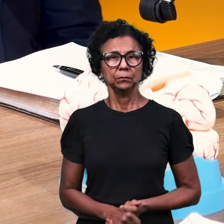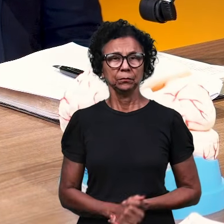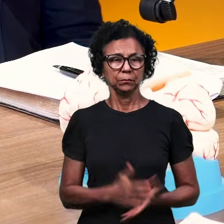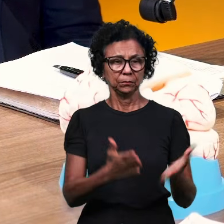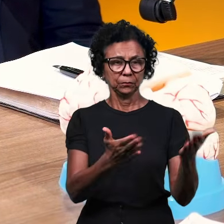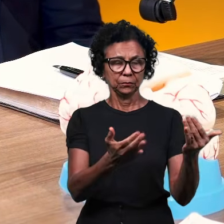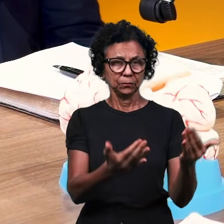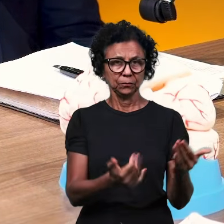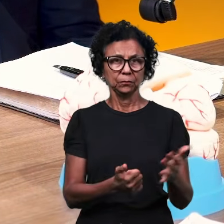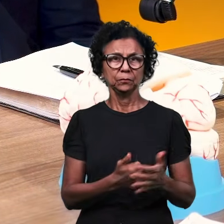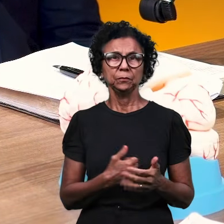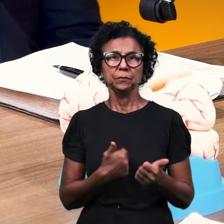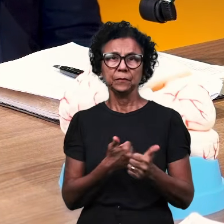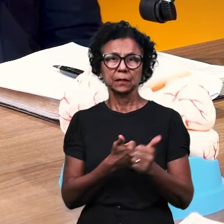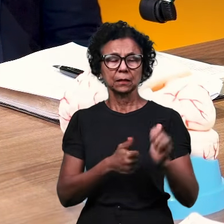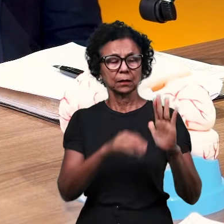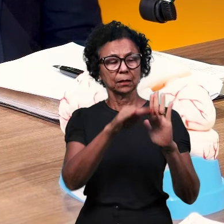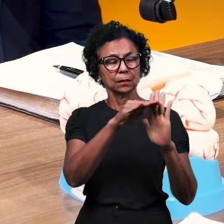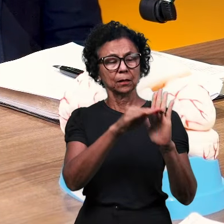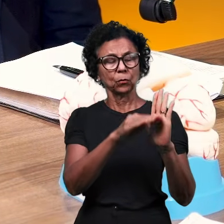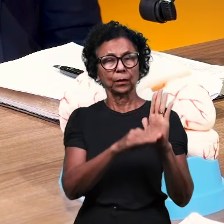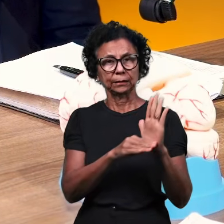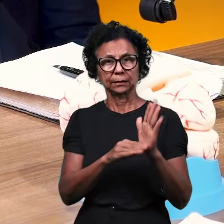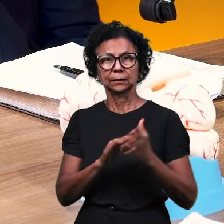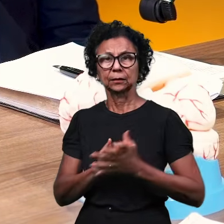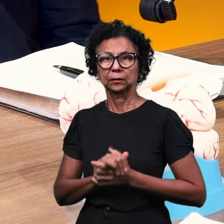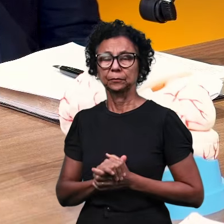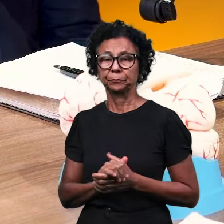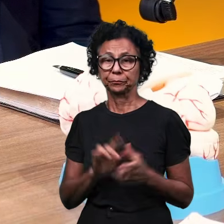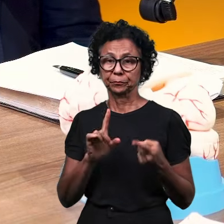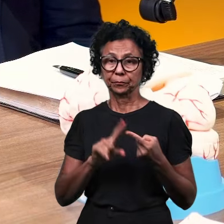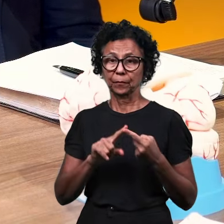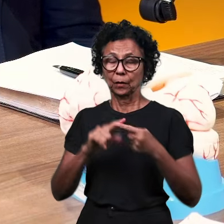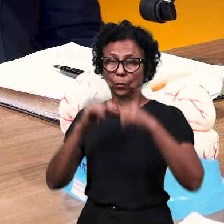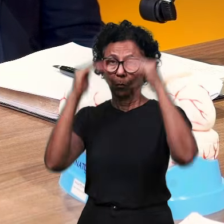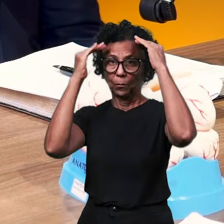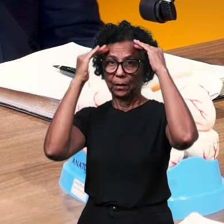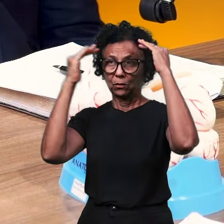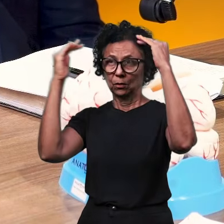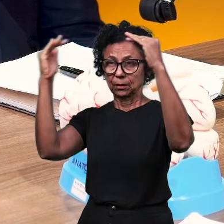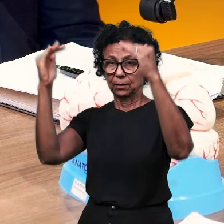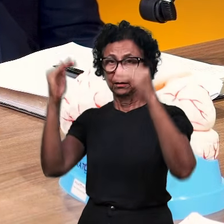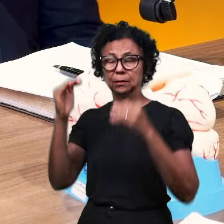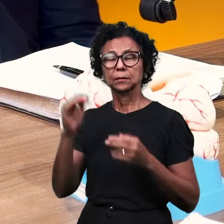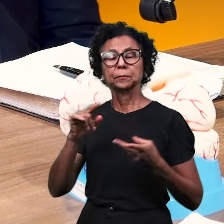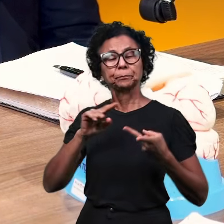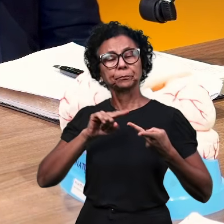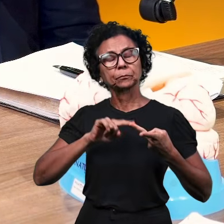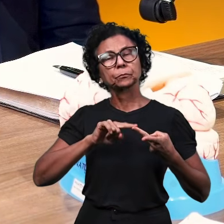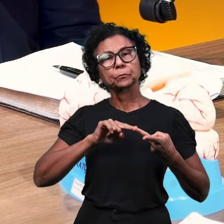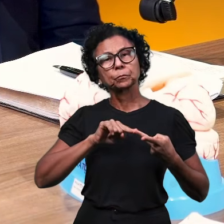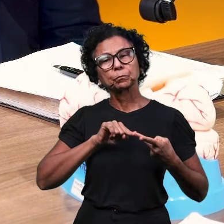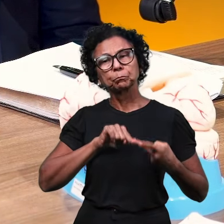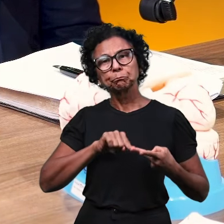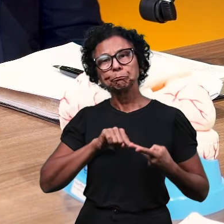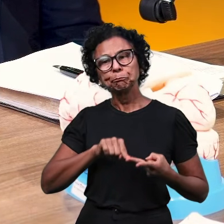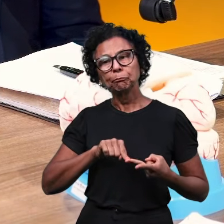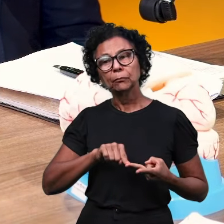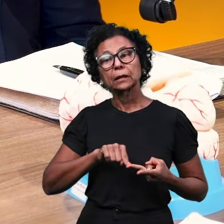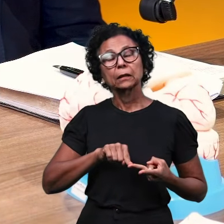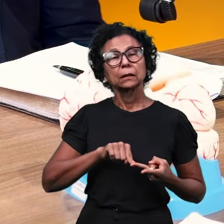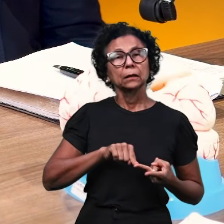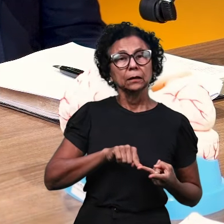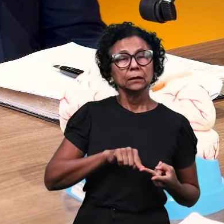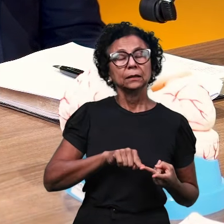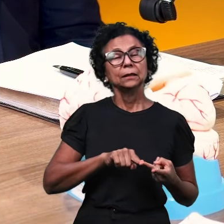nessa sequência. Ou seja, ele é obediente, né? Ele busca a parte de obedecer ao Senhor,